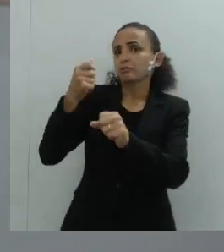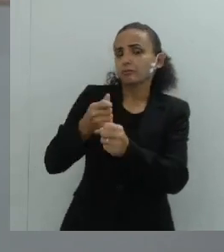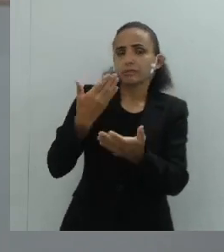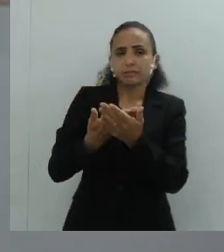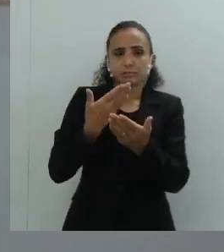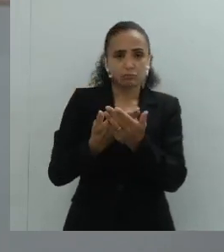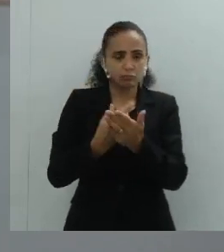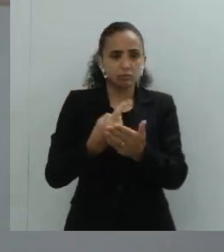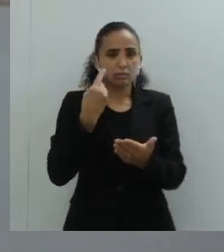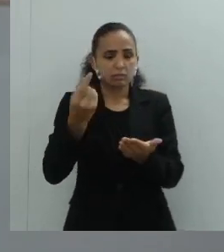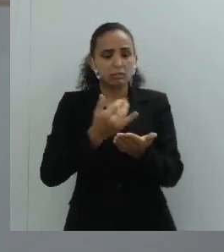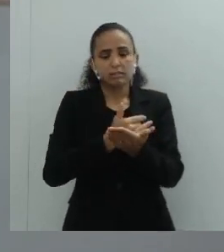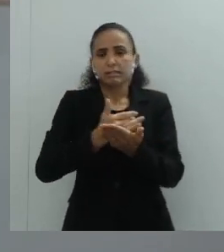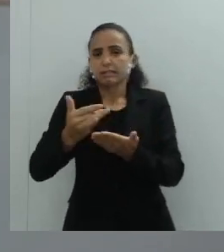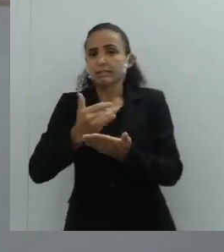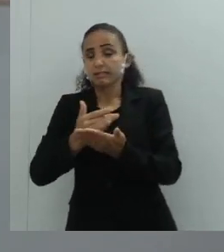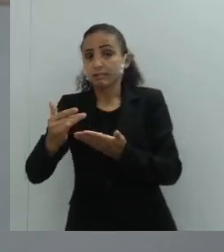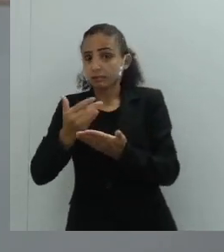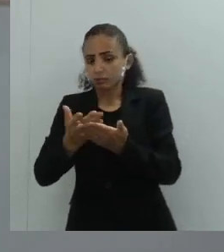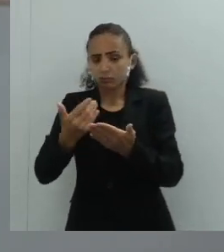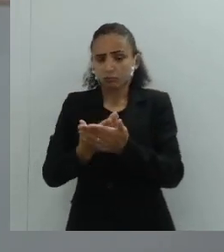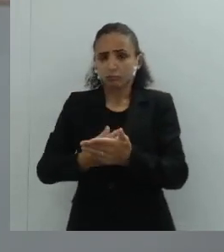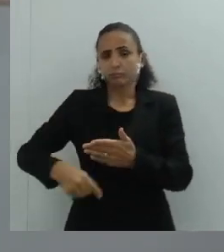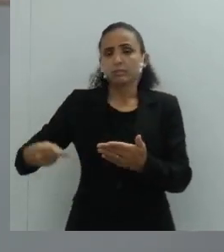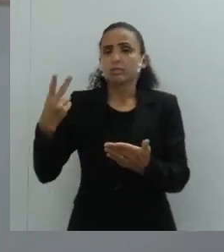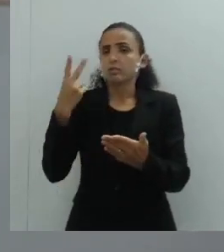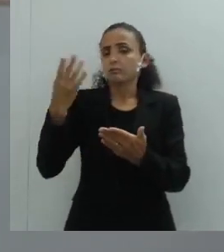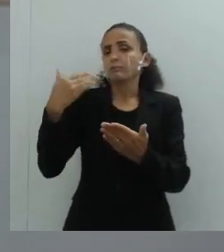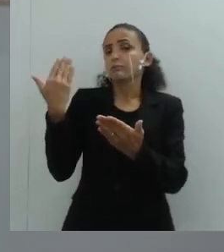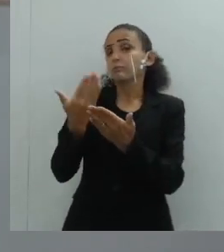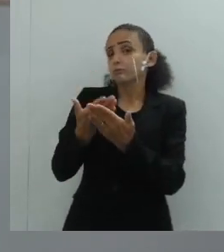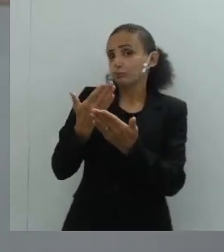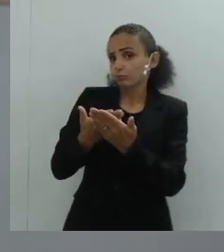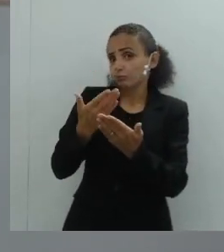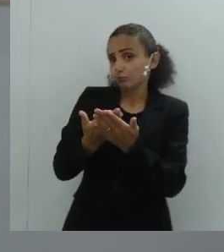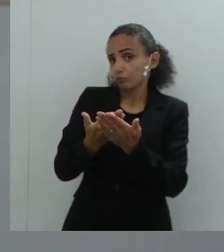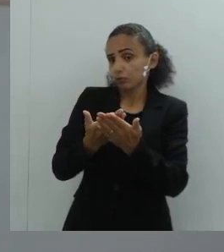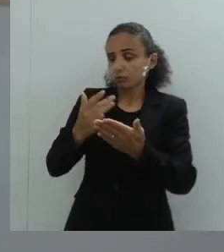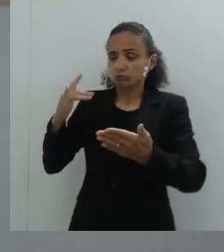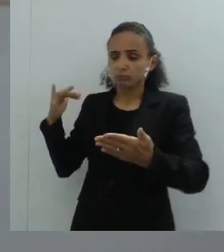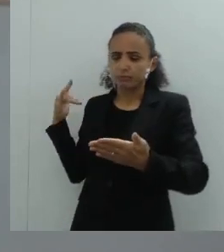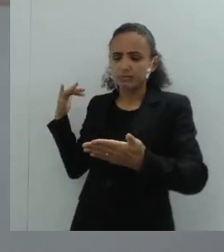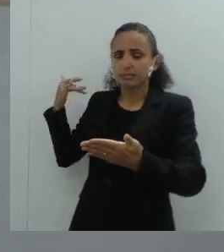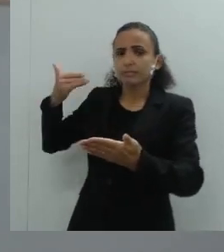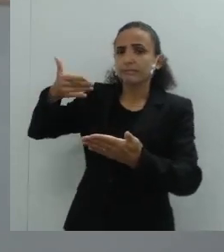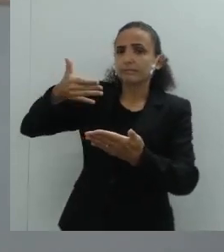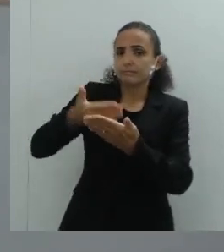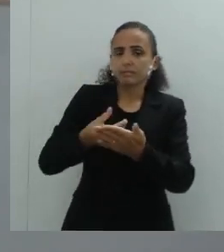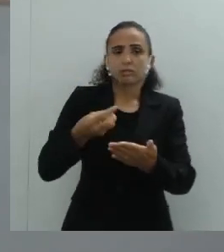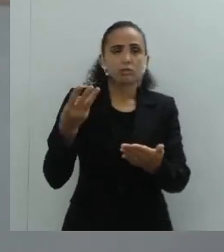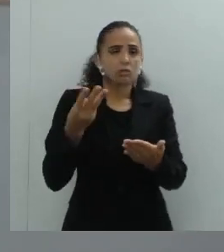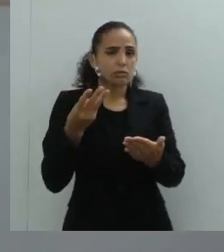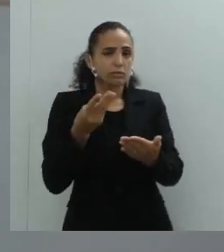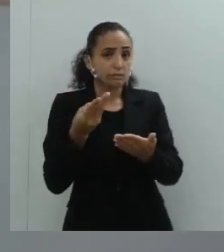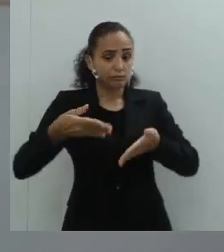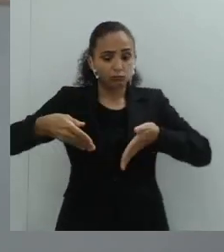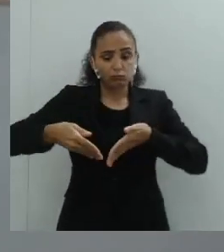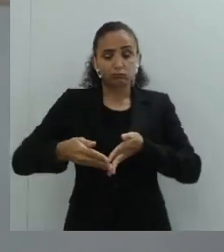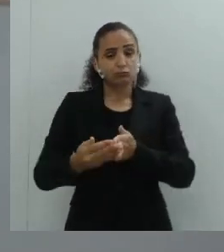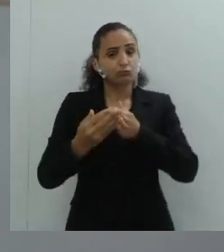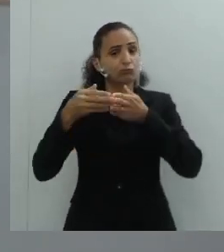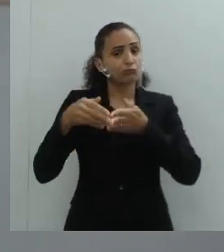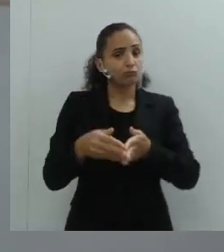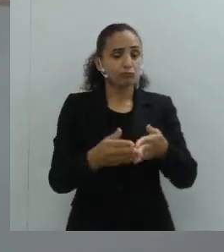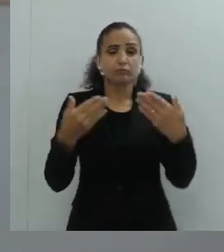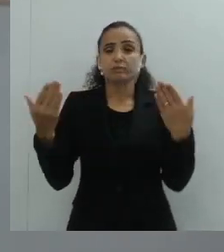1 a introdução da Idade Moderna, na aula 2 o mercantilismo, e na aula 3 as grandes navegações,